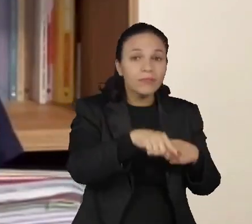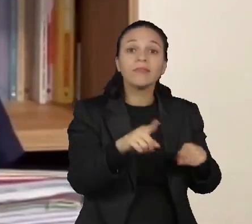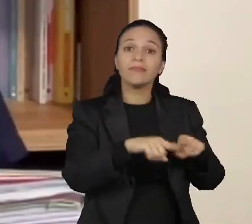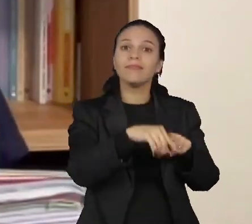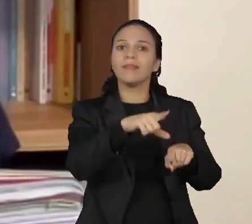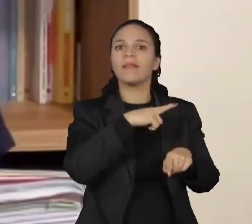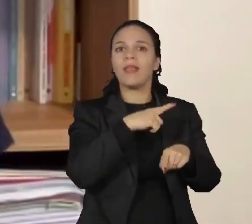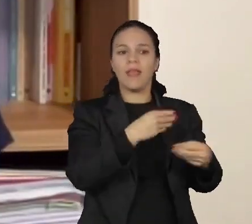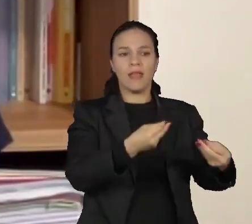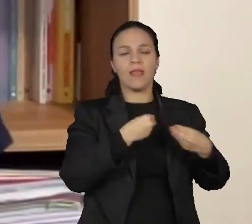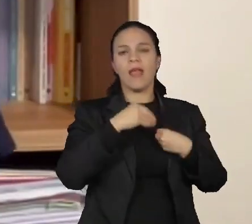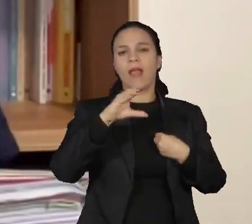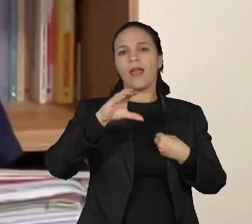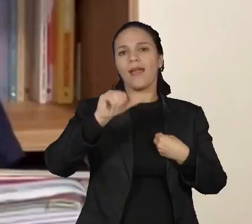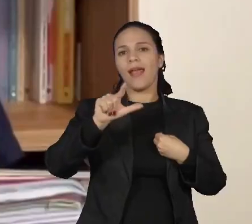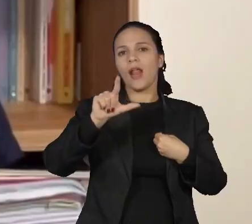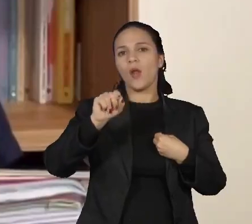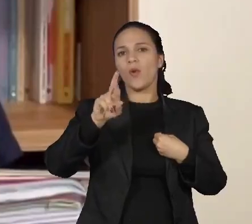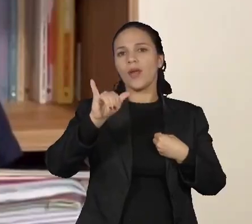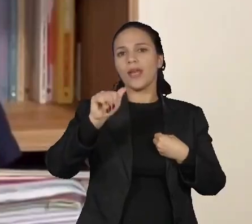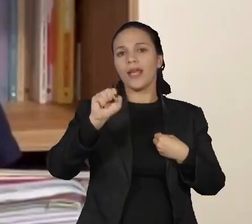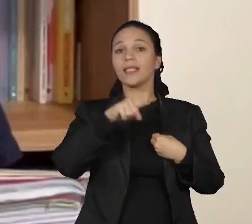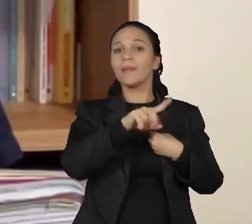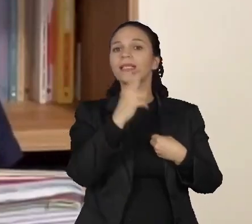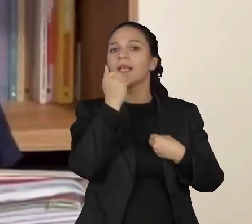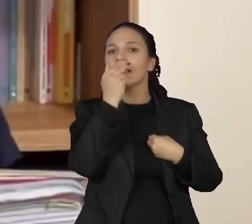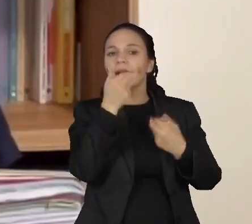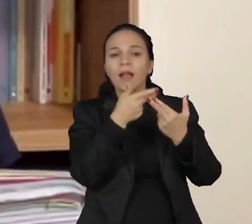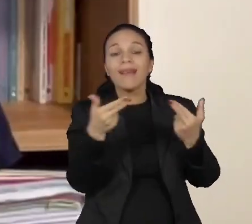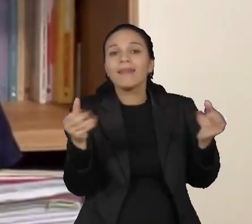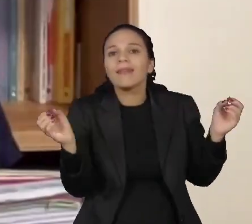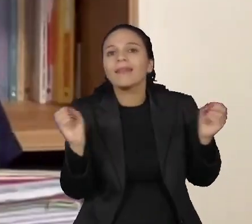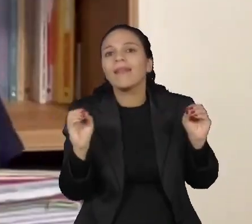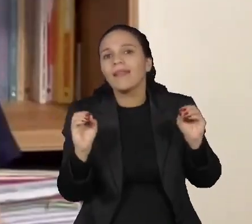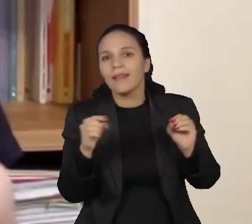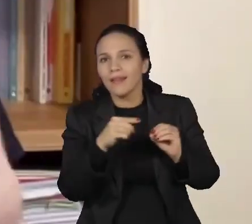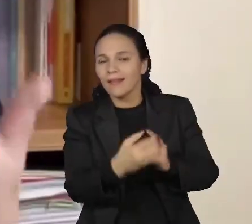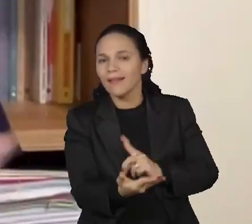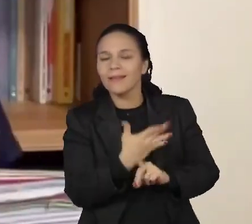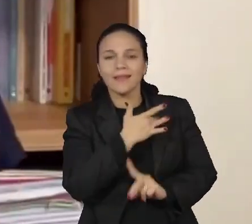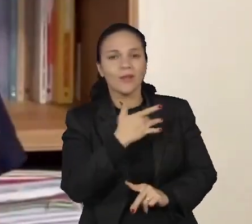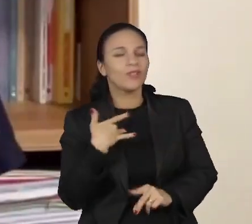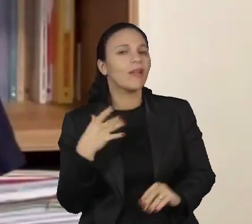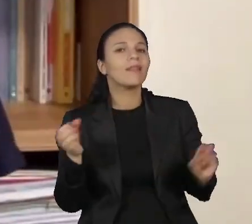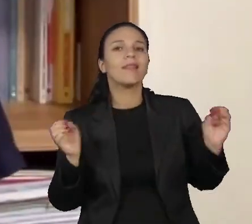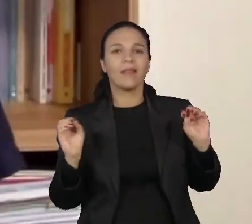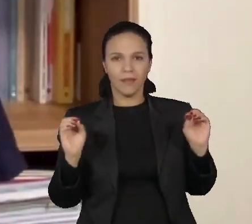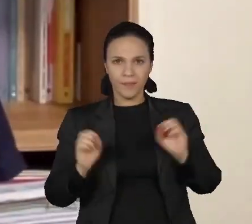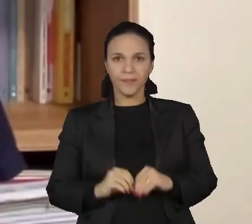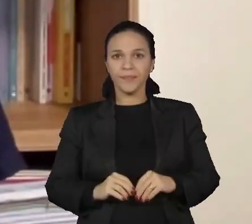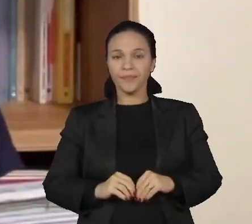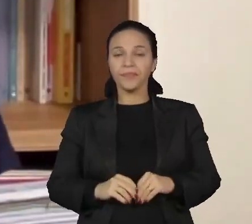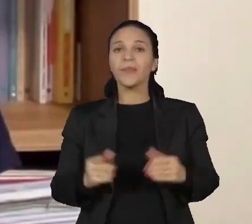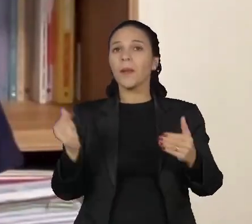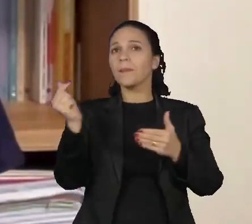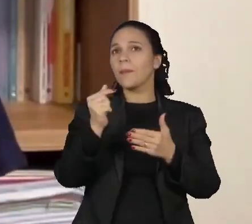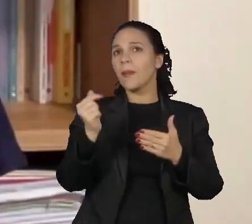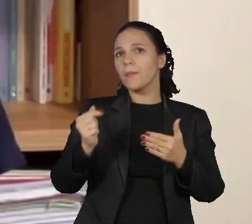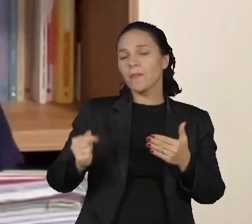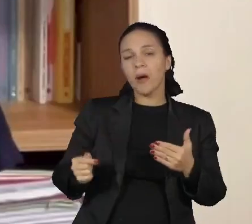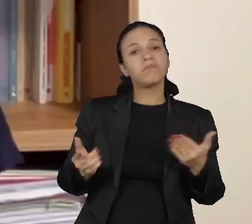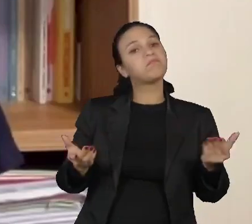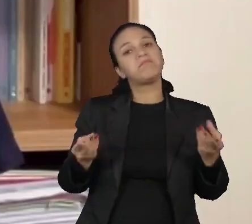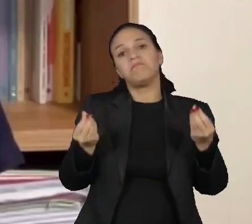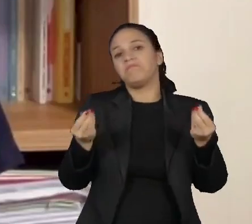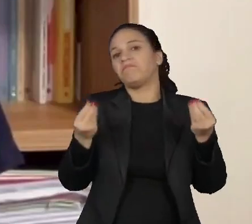calorias, mas é o que a gente chama de calorias vazias, que não vão dar nutrientes, né? Enfim, todos os elementos necessários para uma